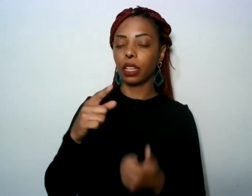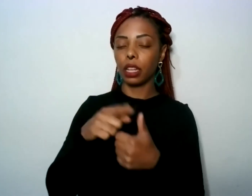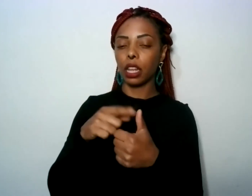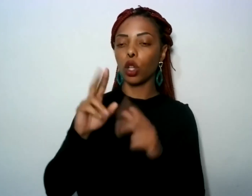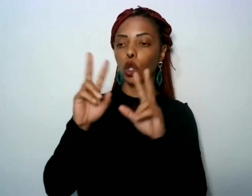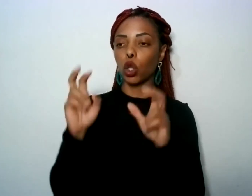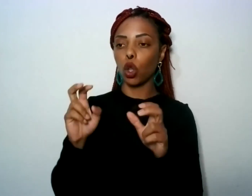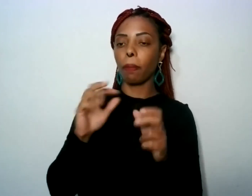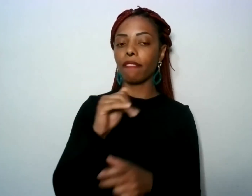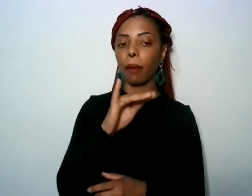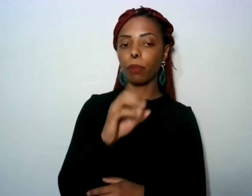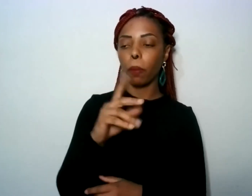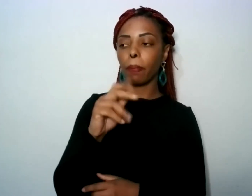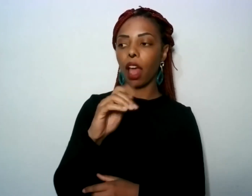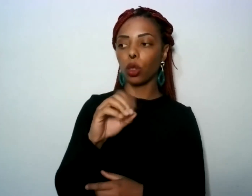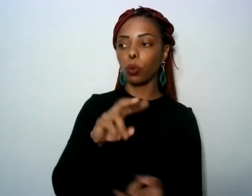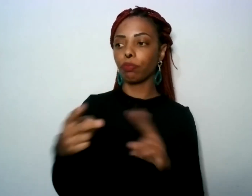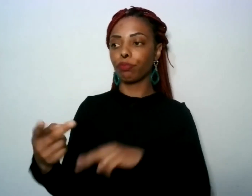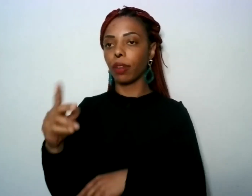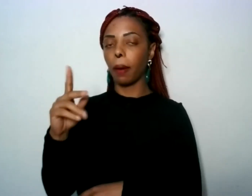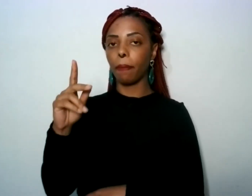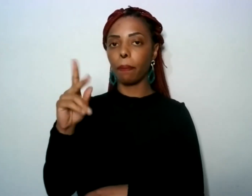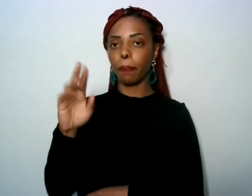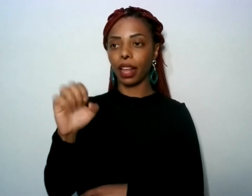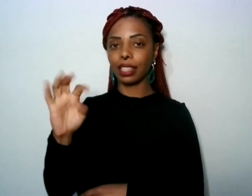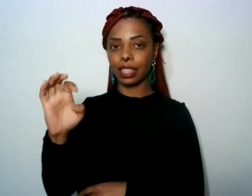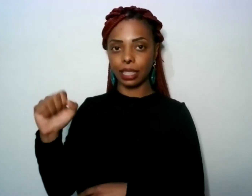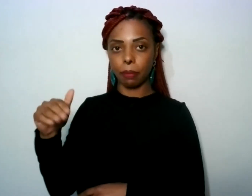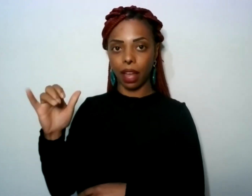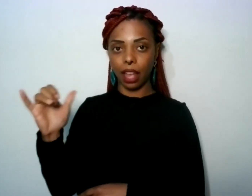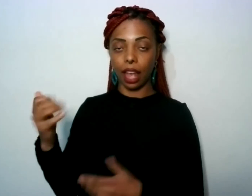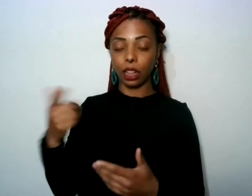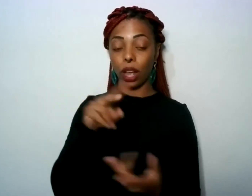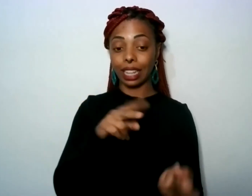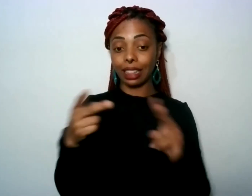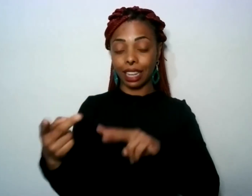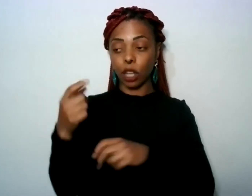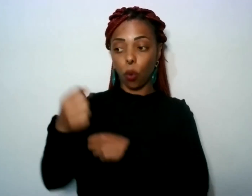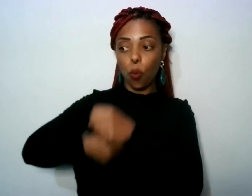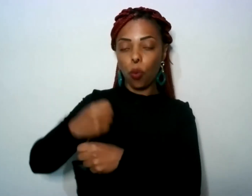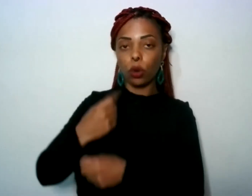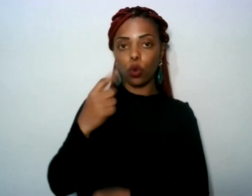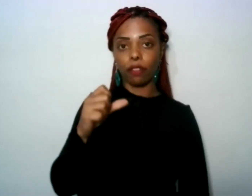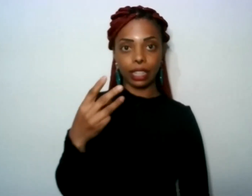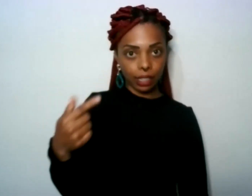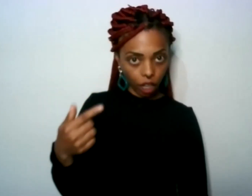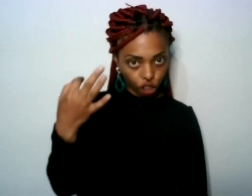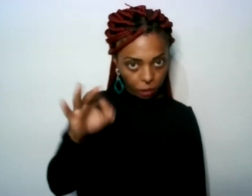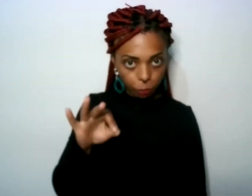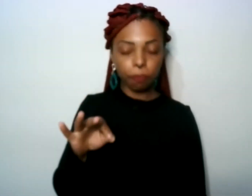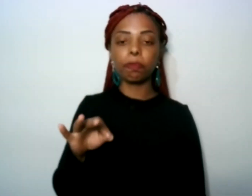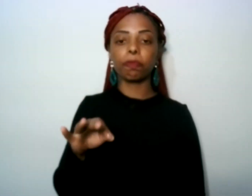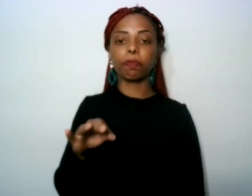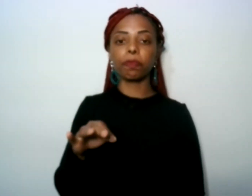por Prestes Maia então a transição ela acontece em 1937 e